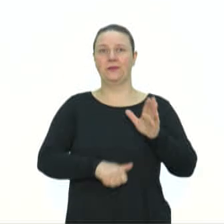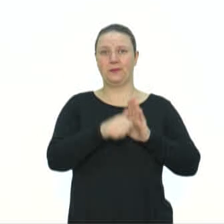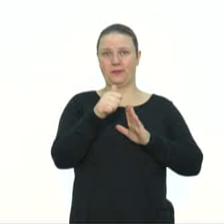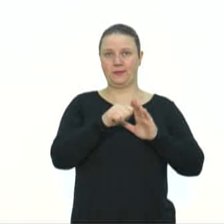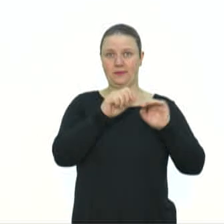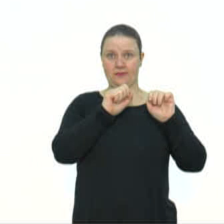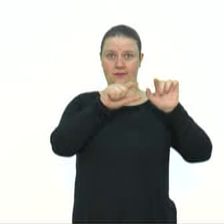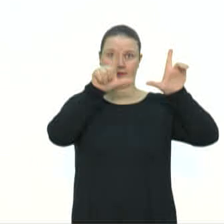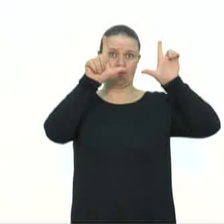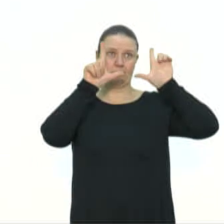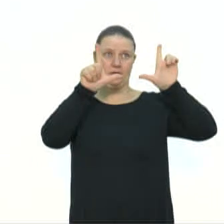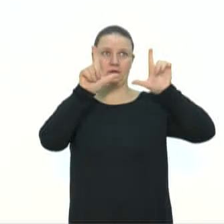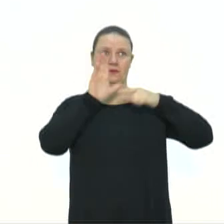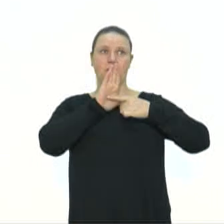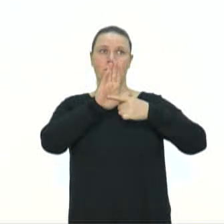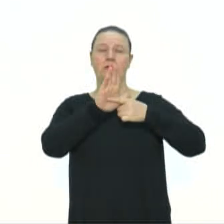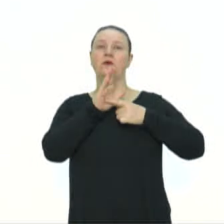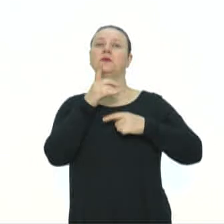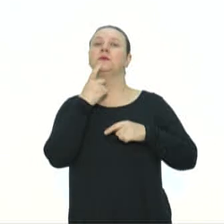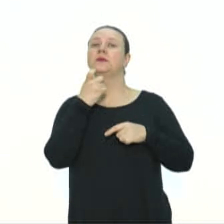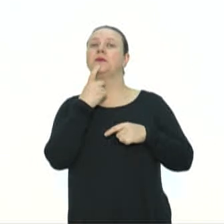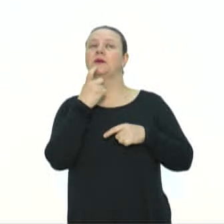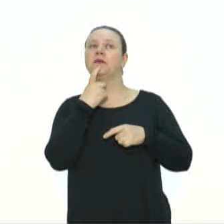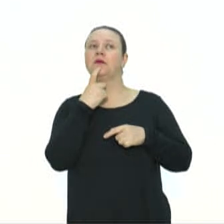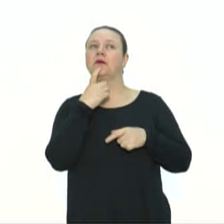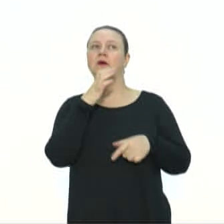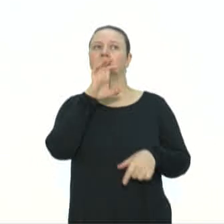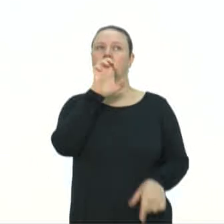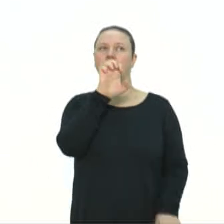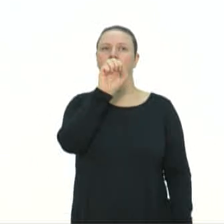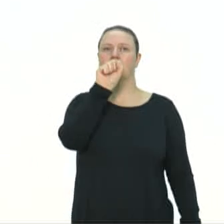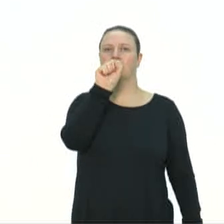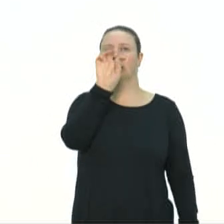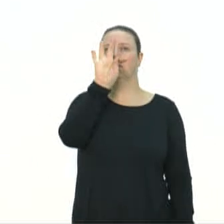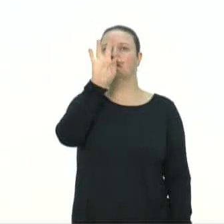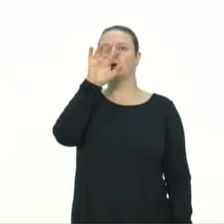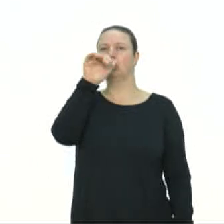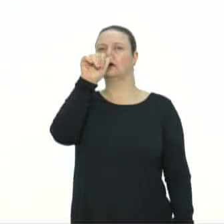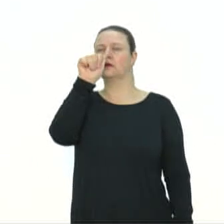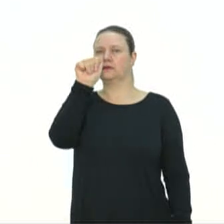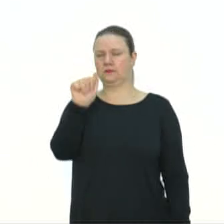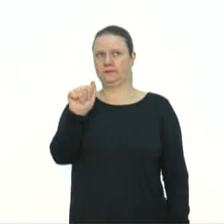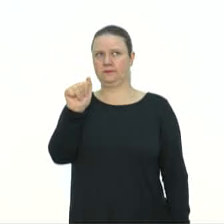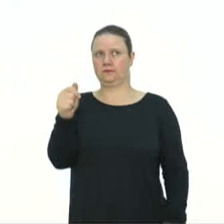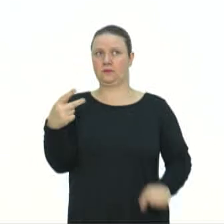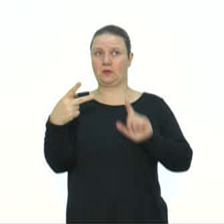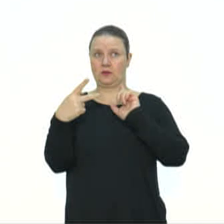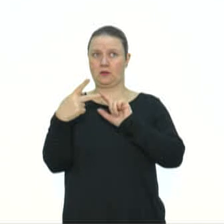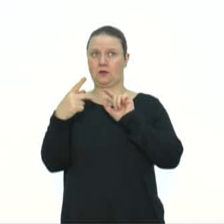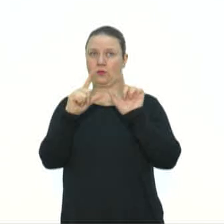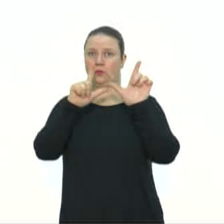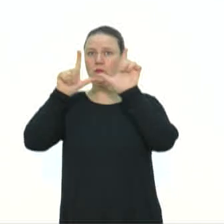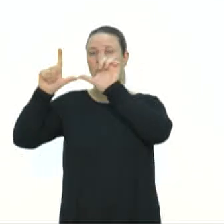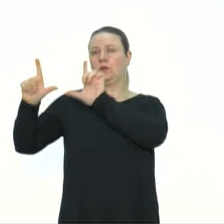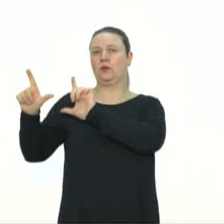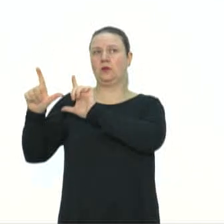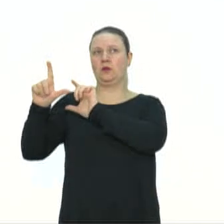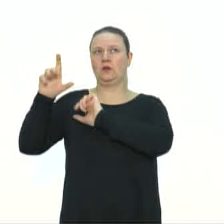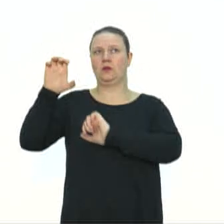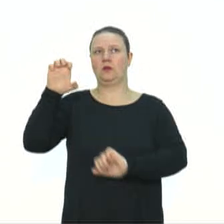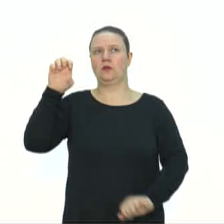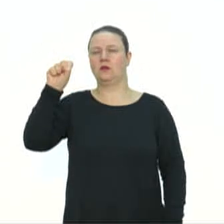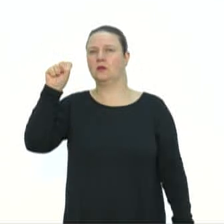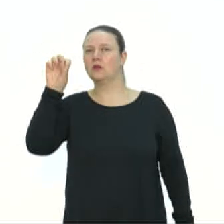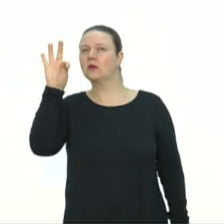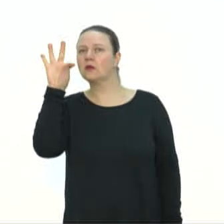vinheta, já está aqui no comecinho. E está. Na segunda, Gaturo,